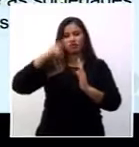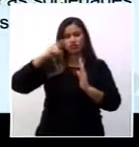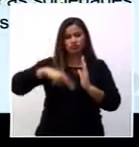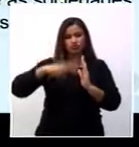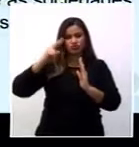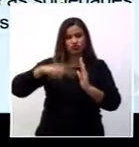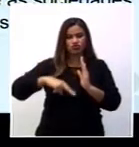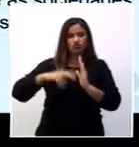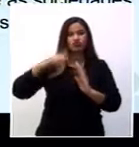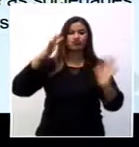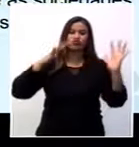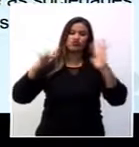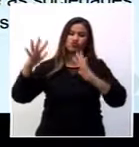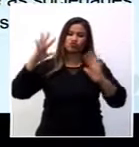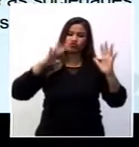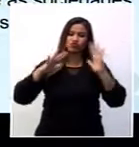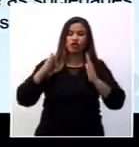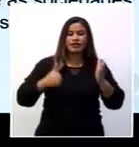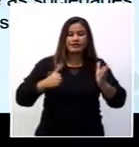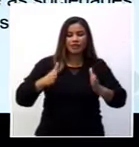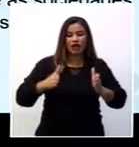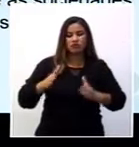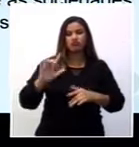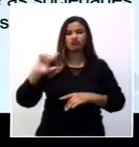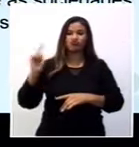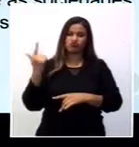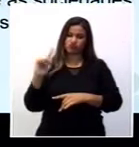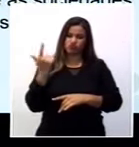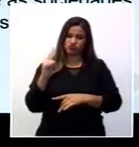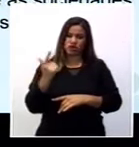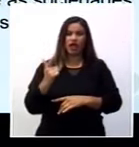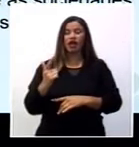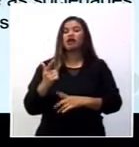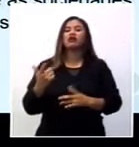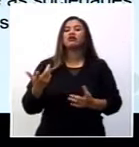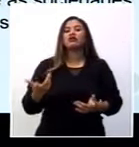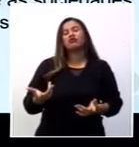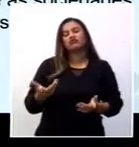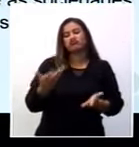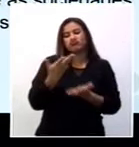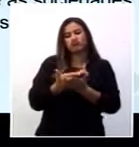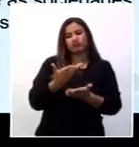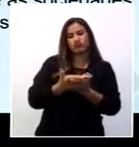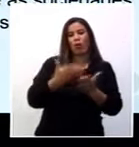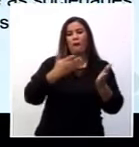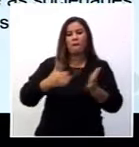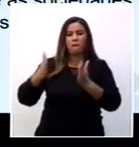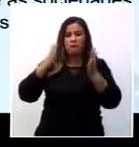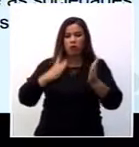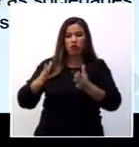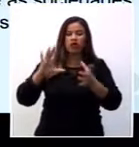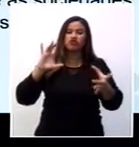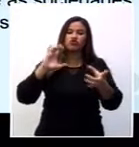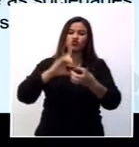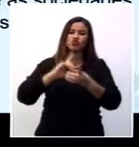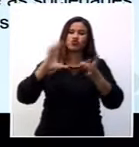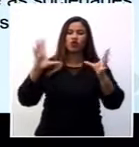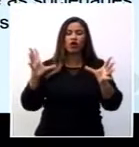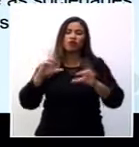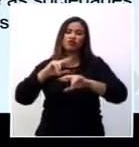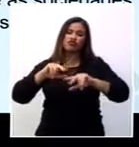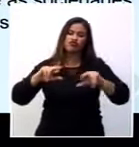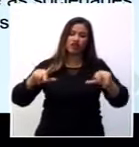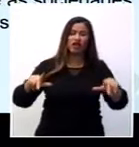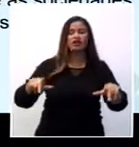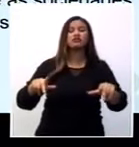a interpretação do espaço geográfico. É por meio dos estudos sobre os processos, as dinâmicas e os